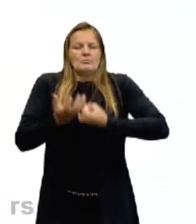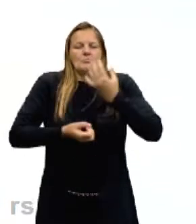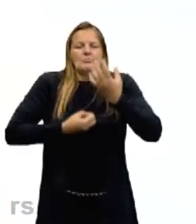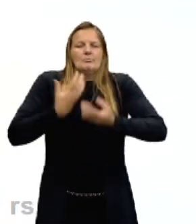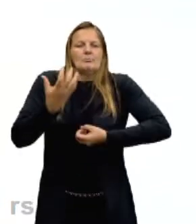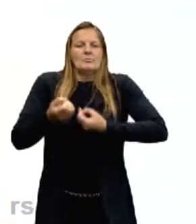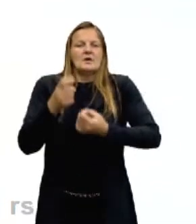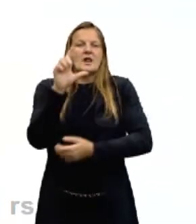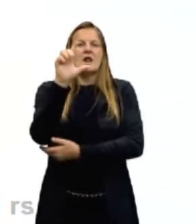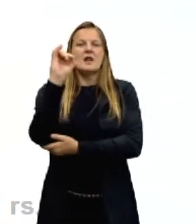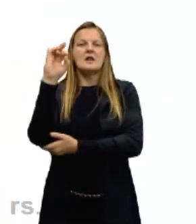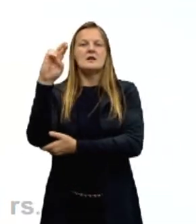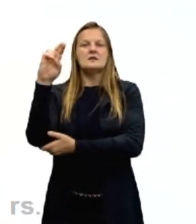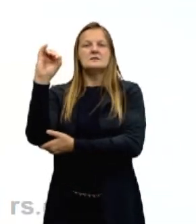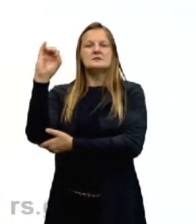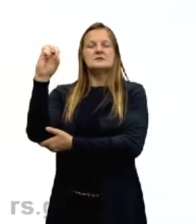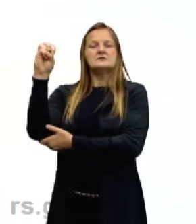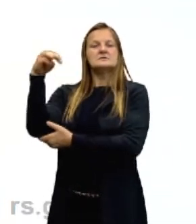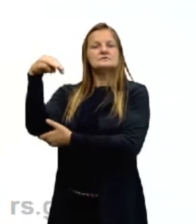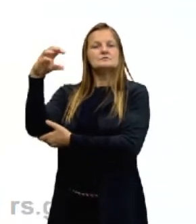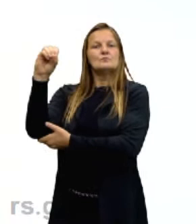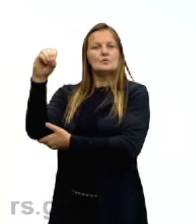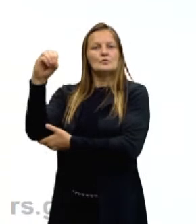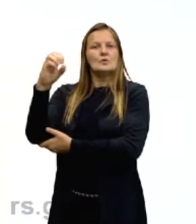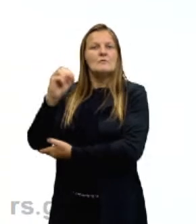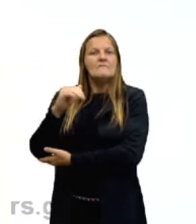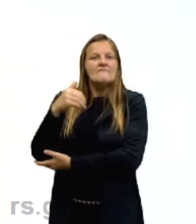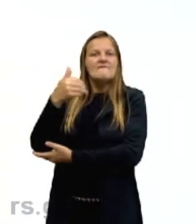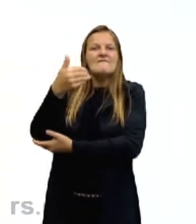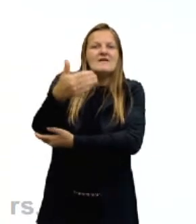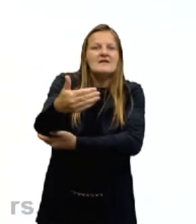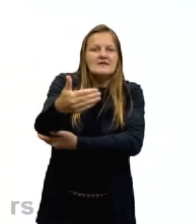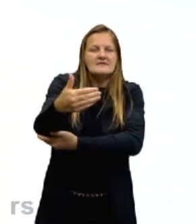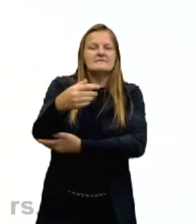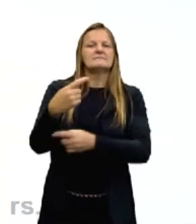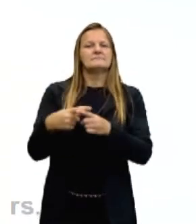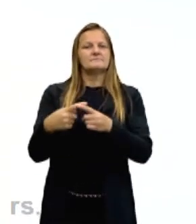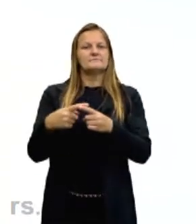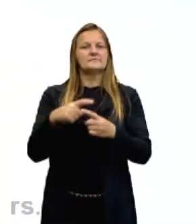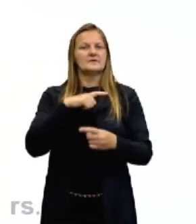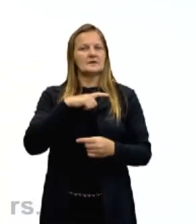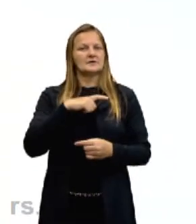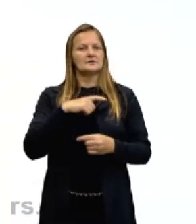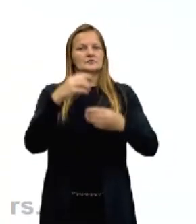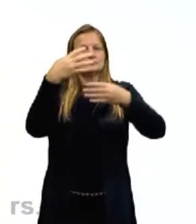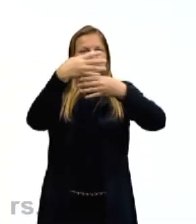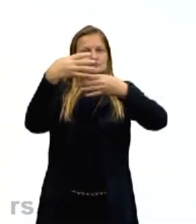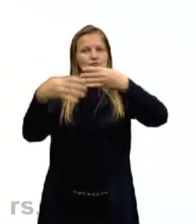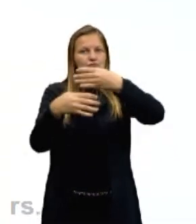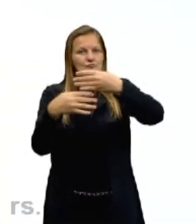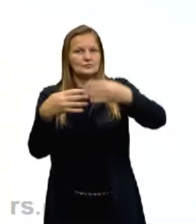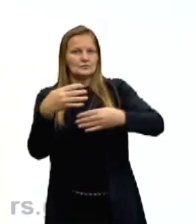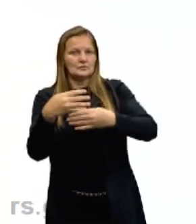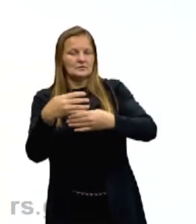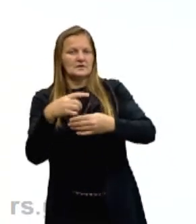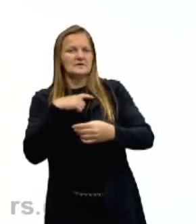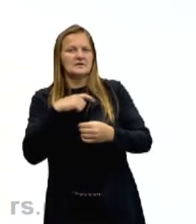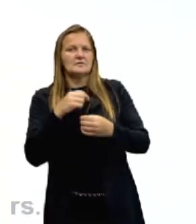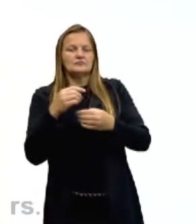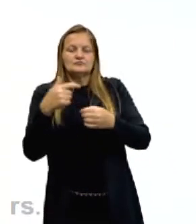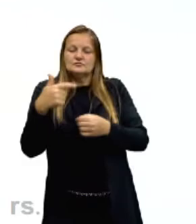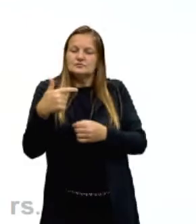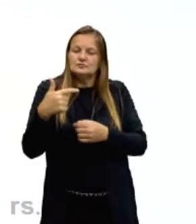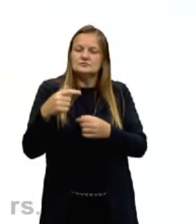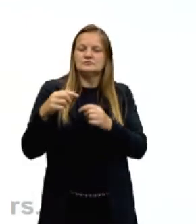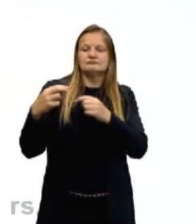projeta para além desse momento específico então a tem um lirismo do Soneto que sai dessa